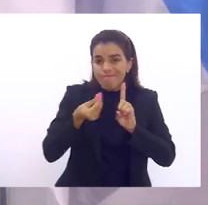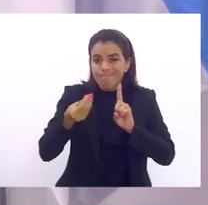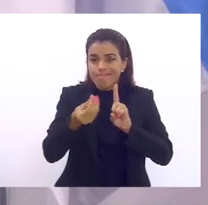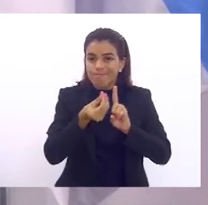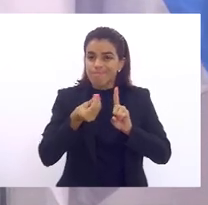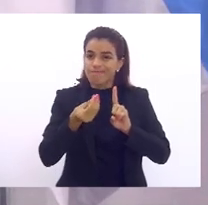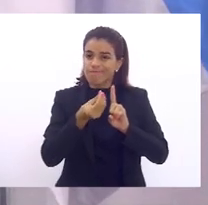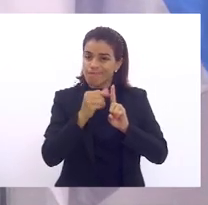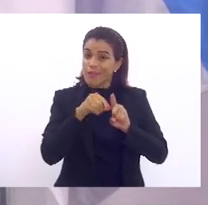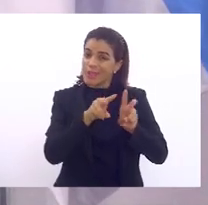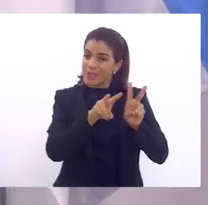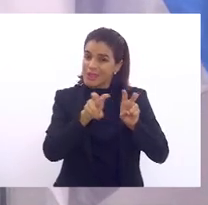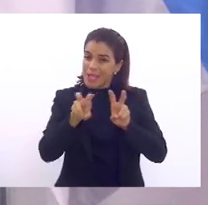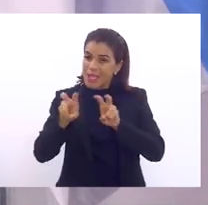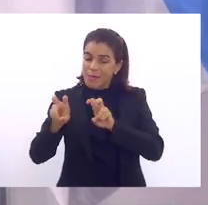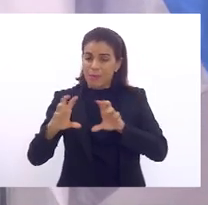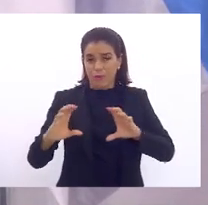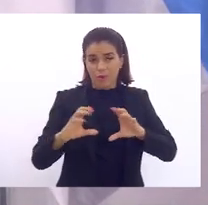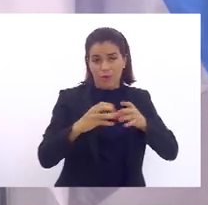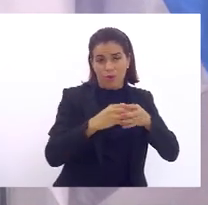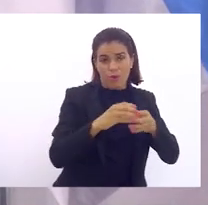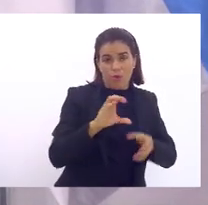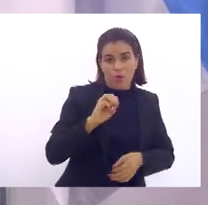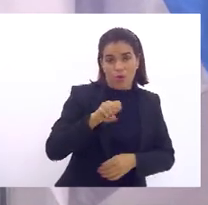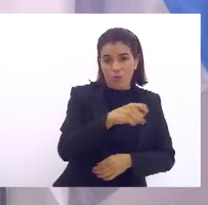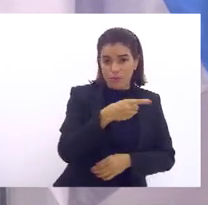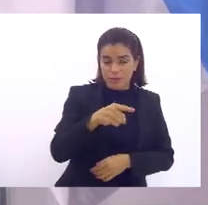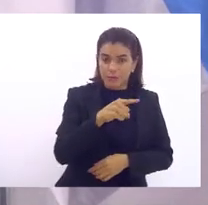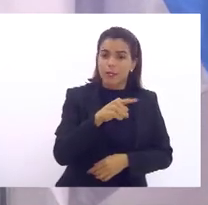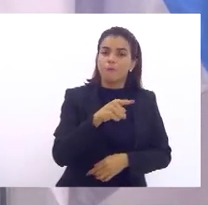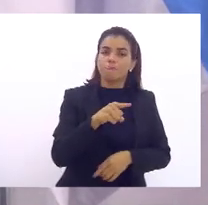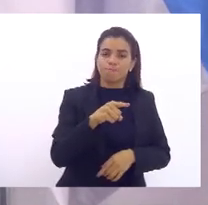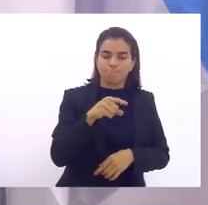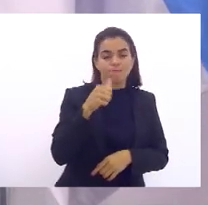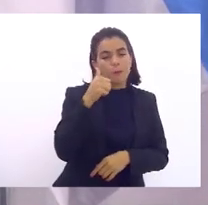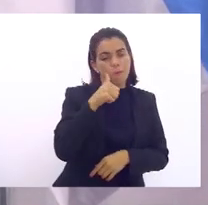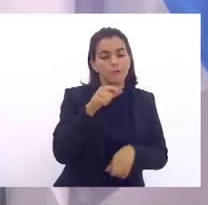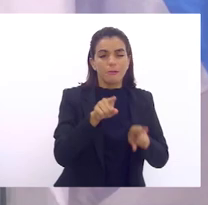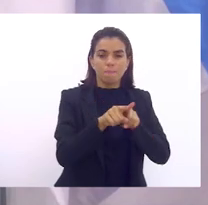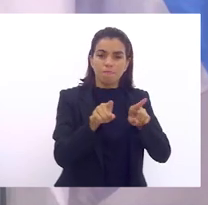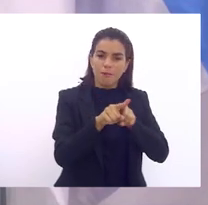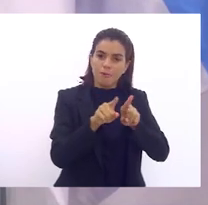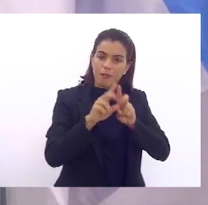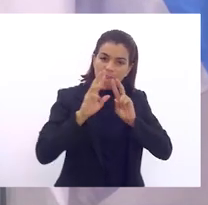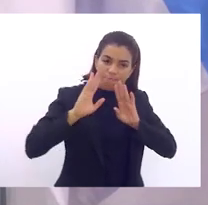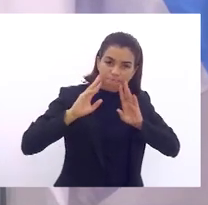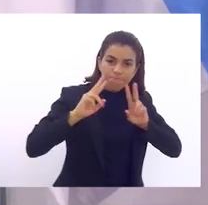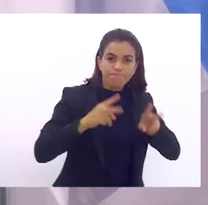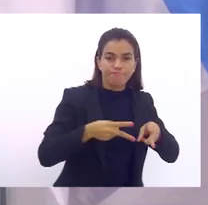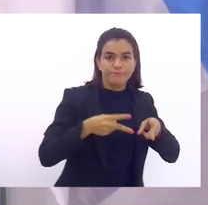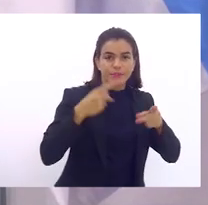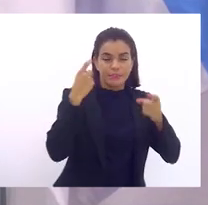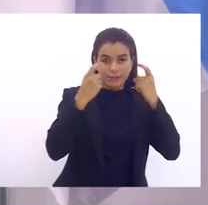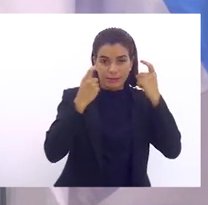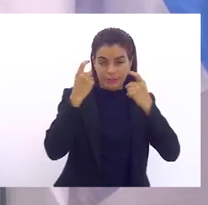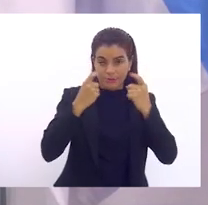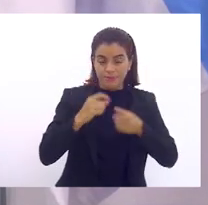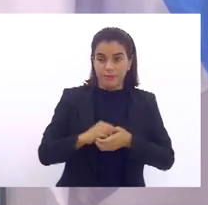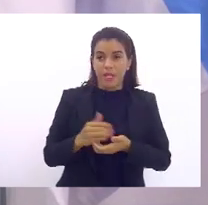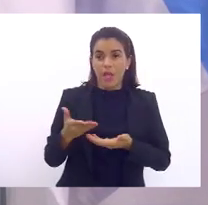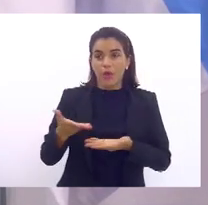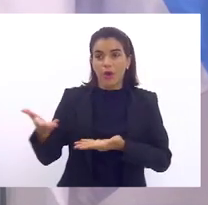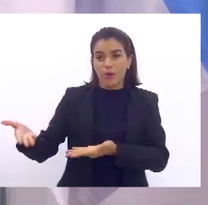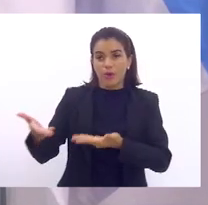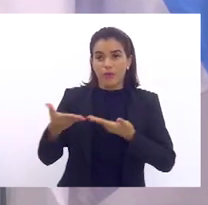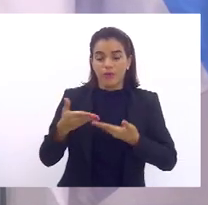comissão da mulher tem tem se debruçado então muito obrigada Paloma convida agora a delegada Bárbara